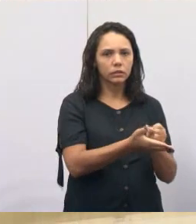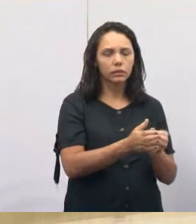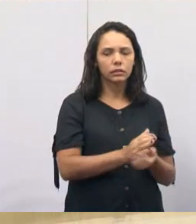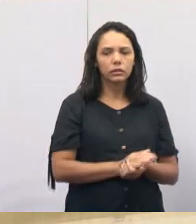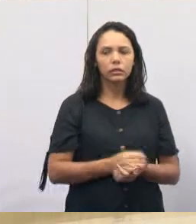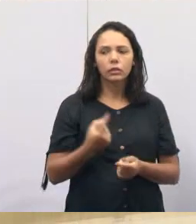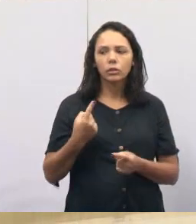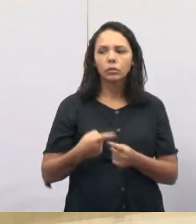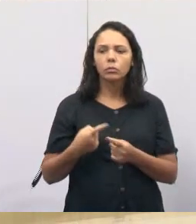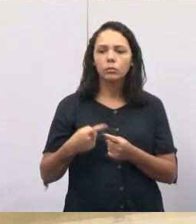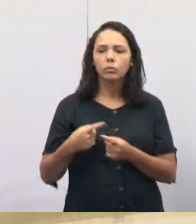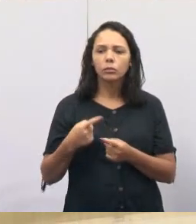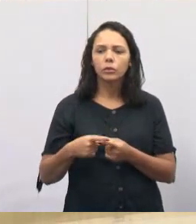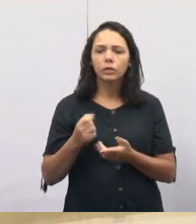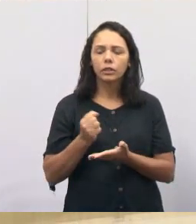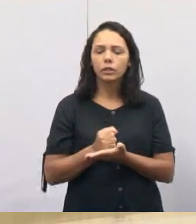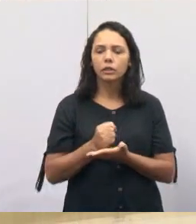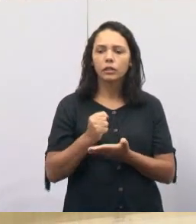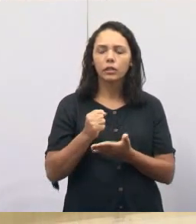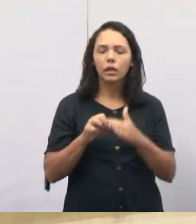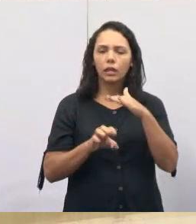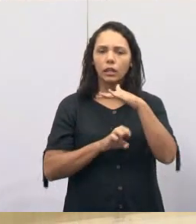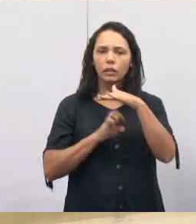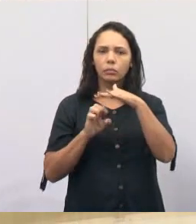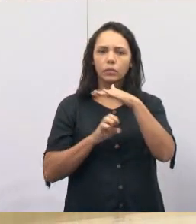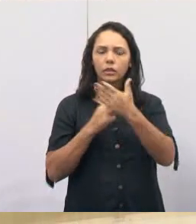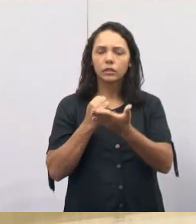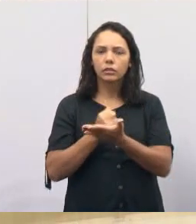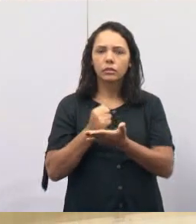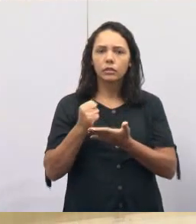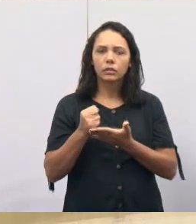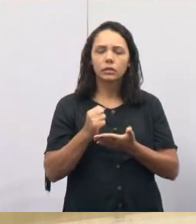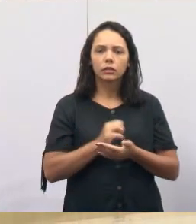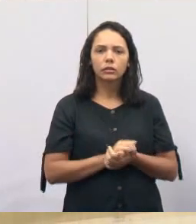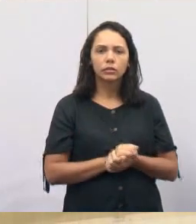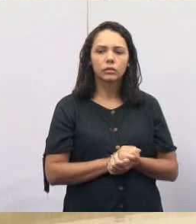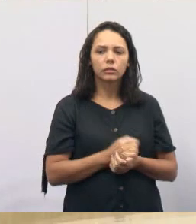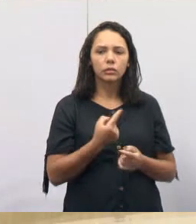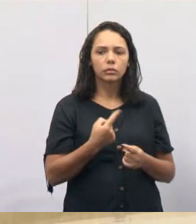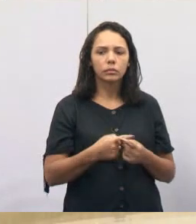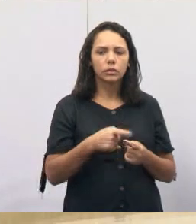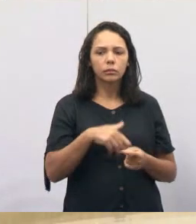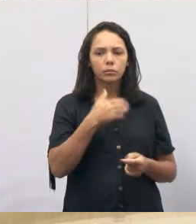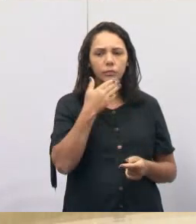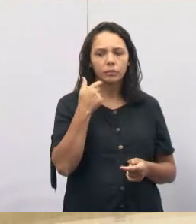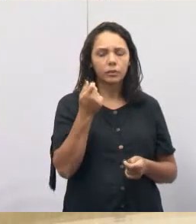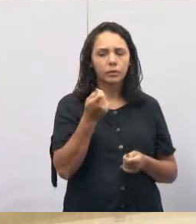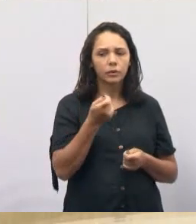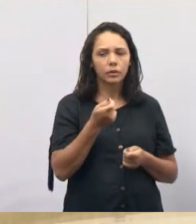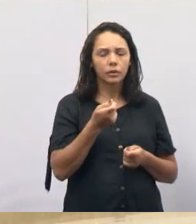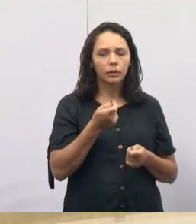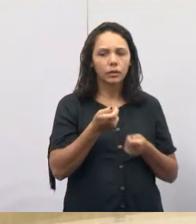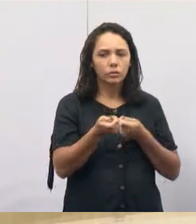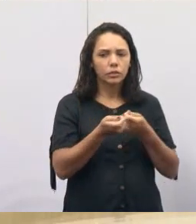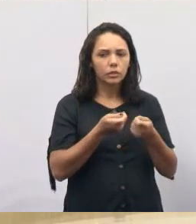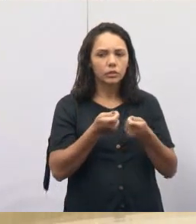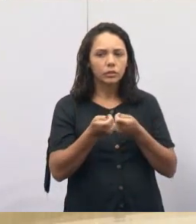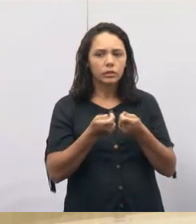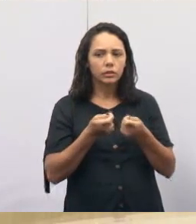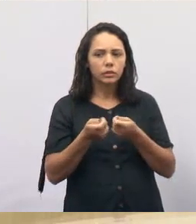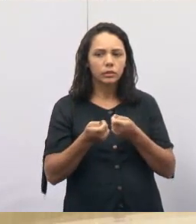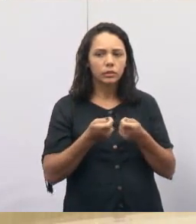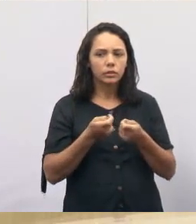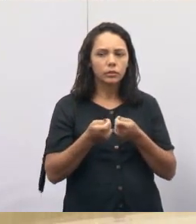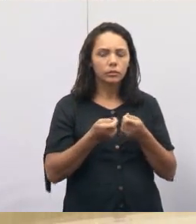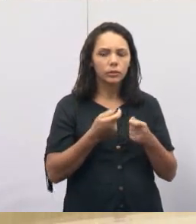da Casa de Passagem? A terceirização do serviço da Casa de Passagem promove melhor gerenciamento de custos operacionais, considerando tratar-se